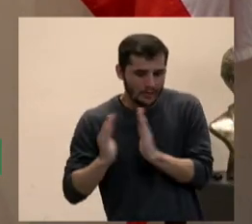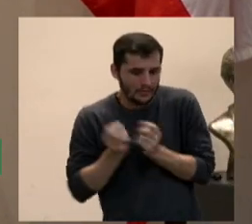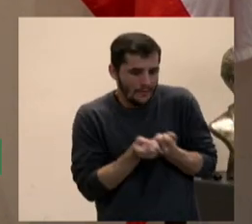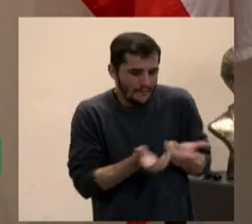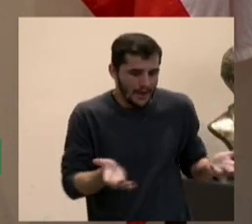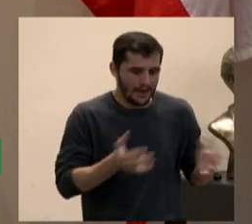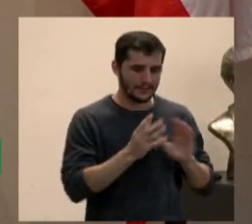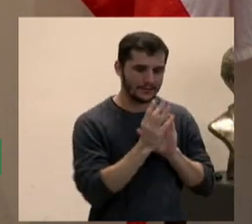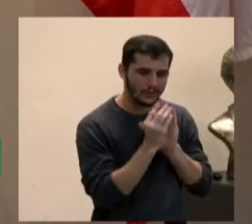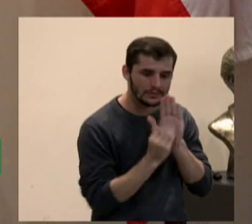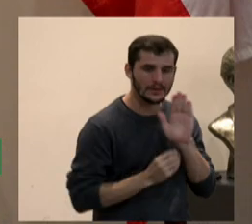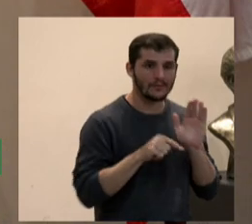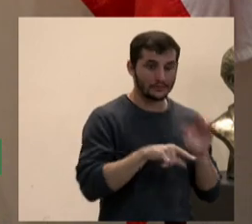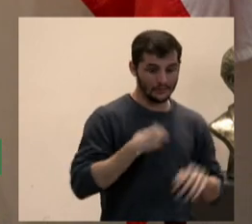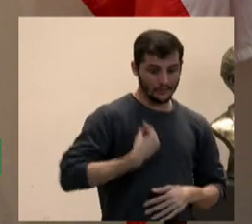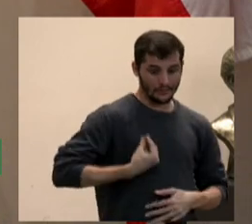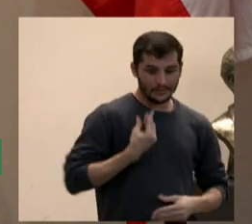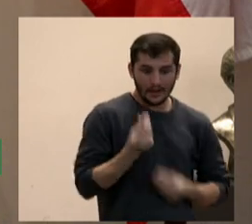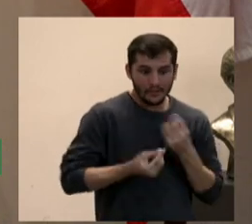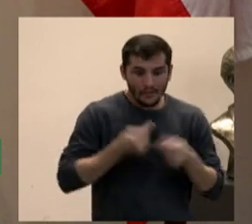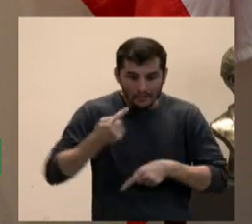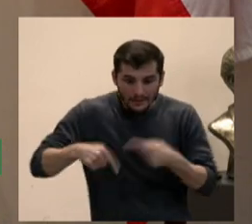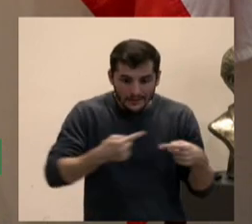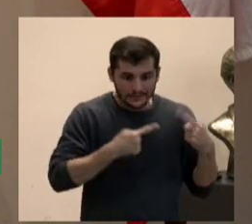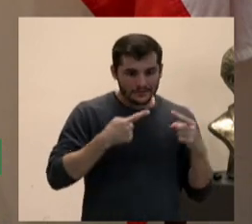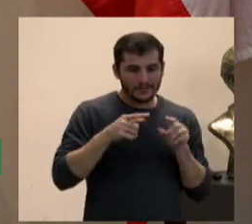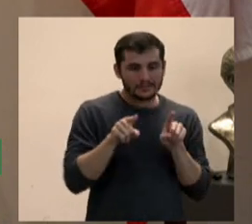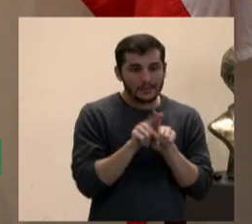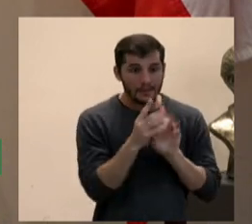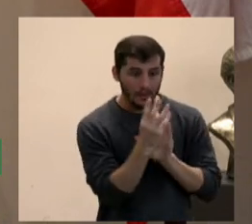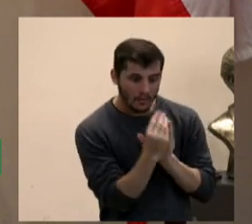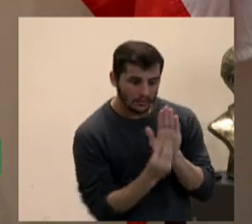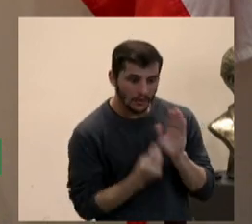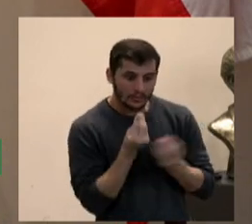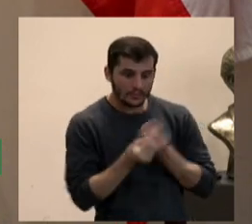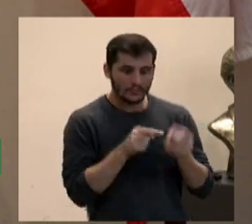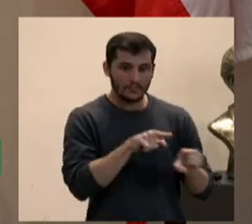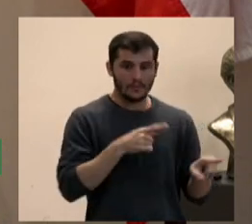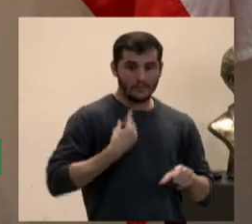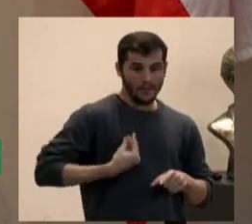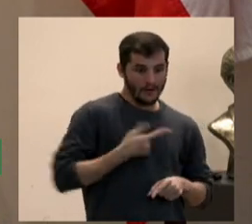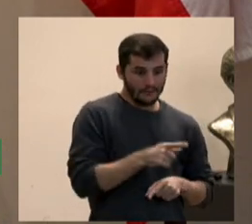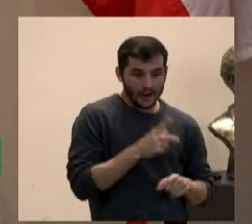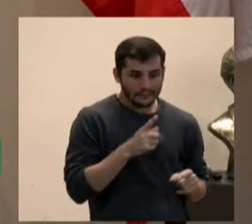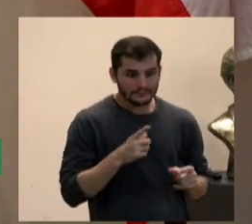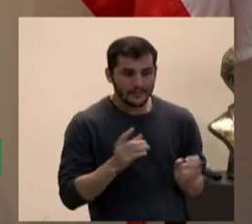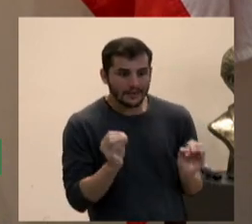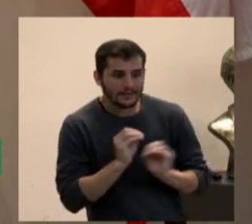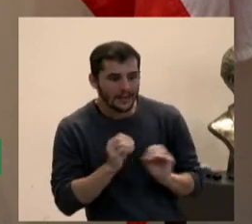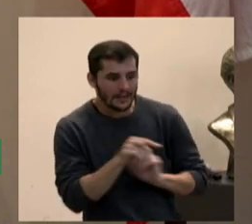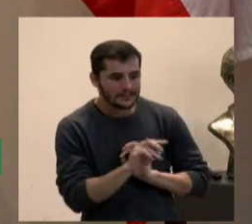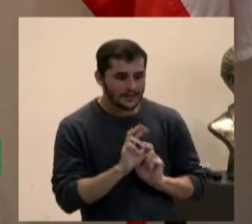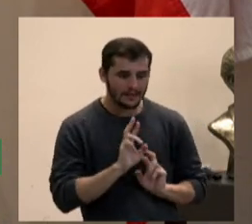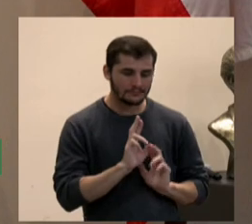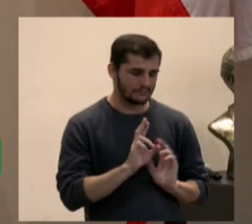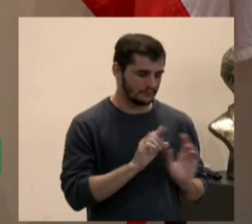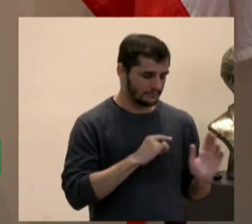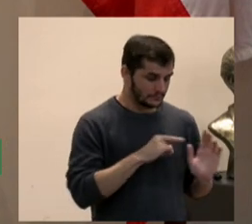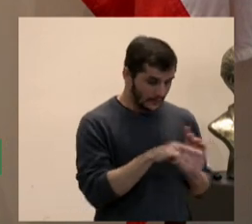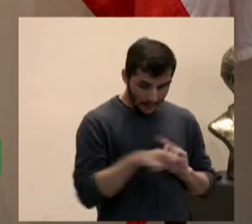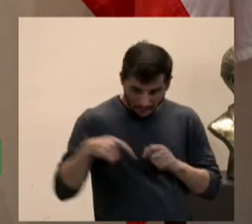lado, conteúdos e discussões escolares que não dizem, que não respondem a nenhuma